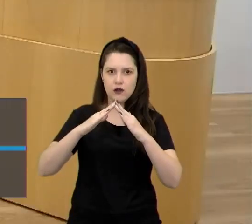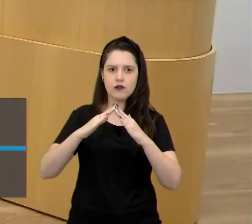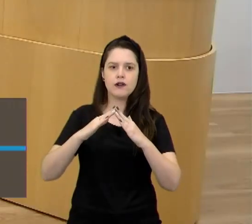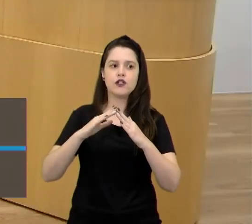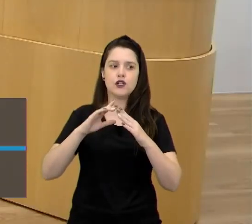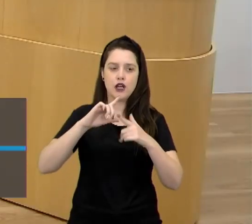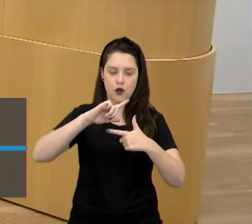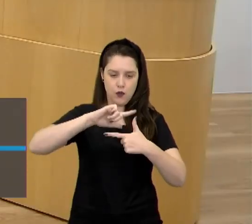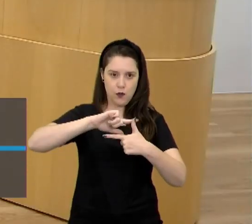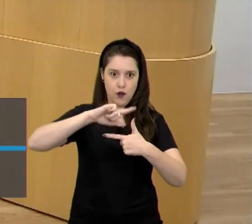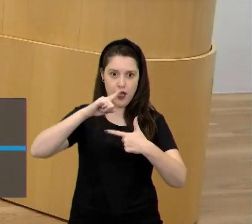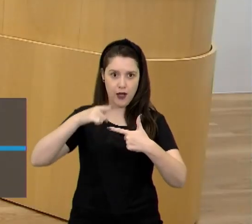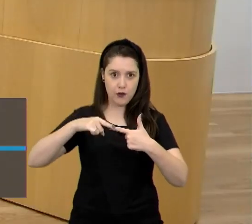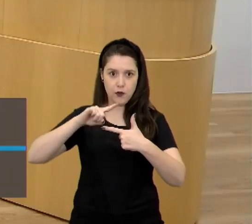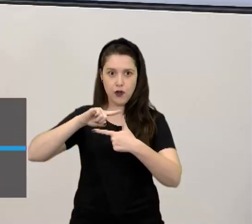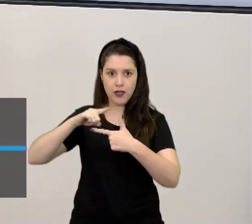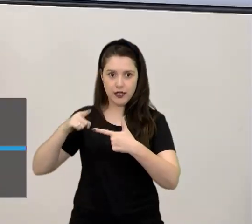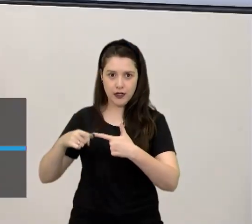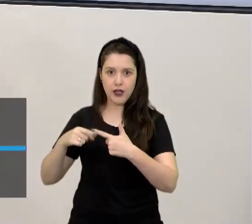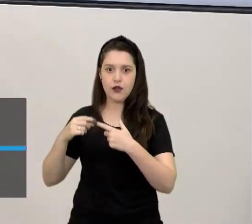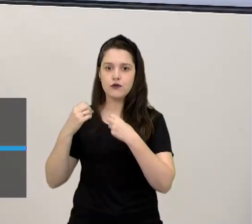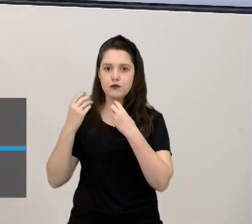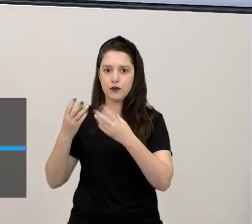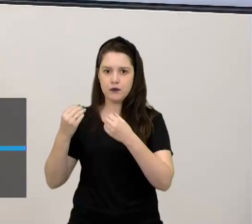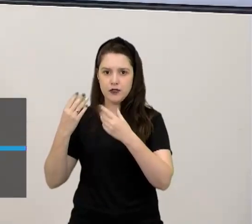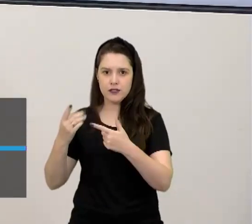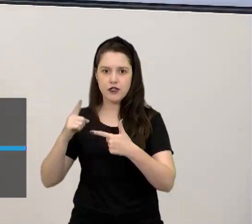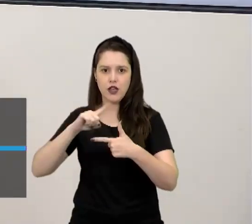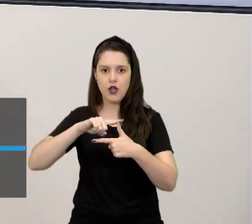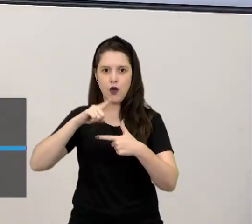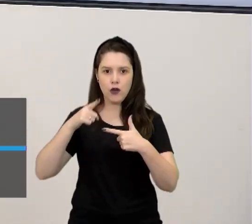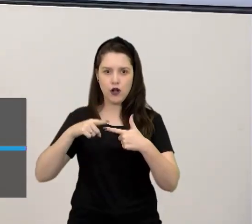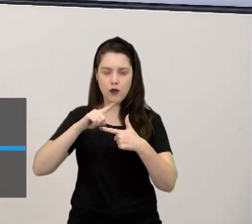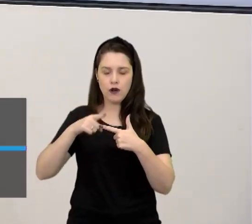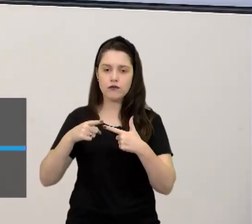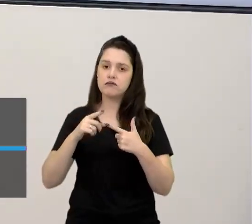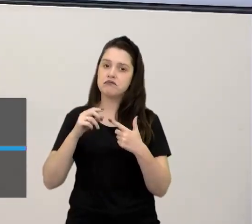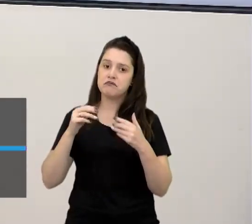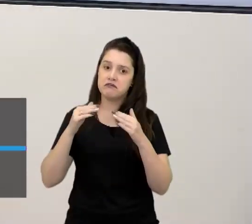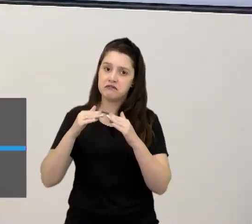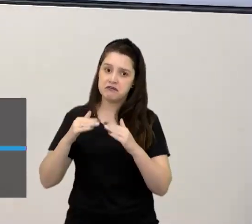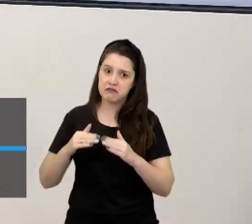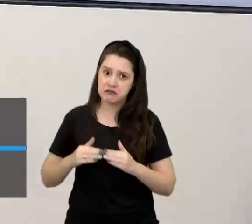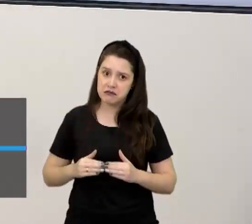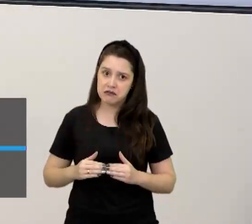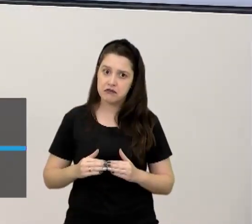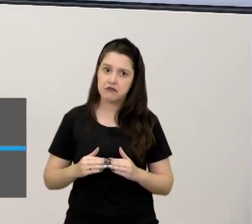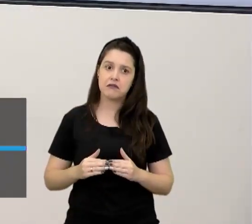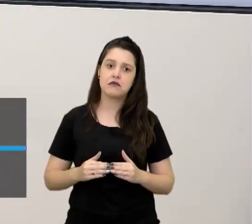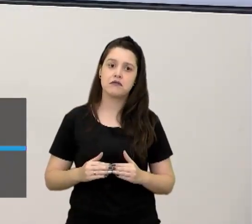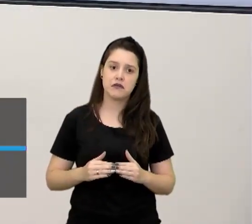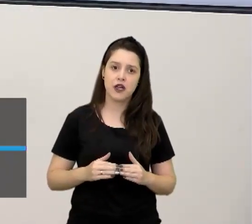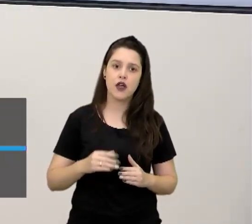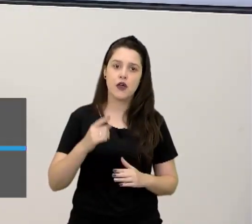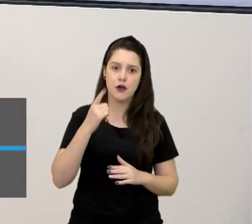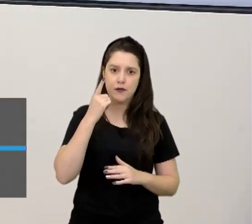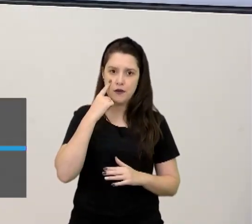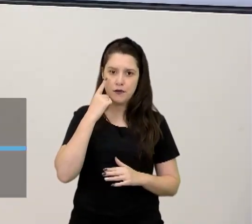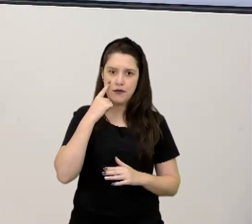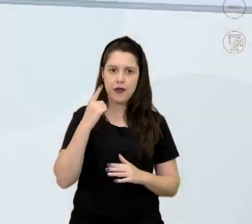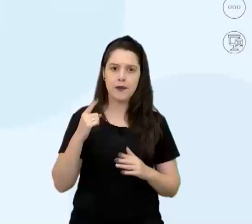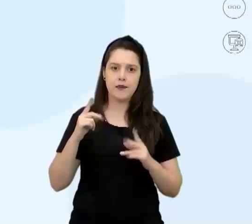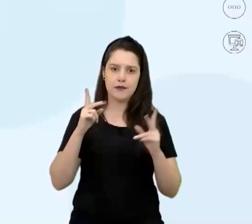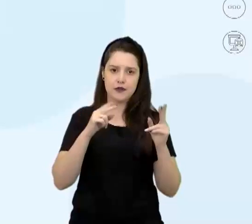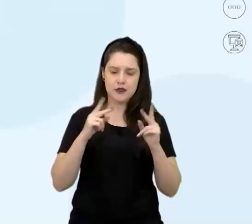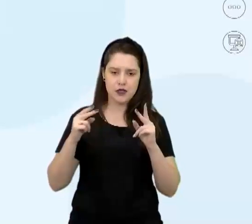tem dados do ângulo. Então, a gente vai ver se os ângulos são correspondentes, tá bom? Se os correspondentes são congruentes. Legal. Então, o